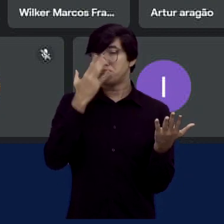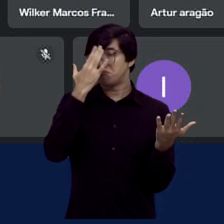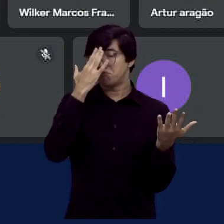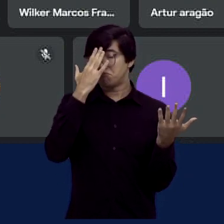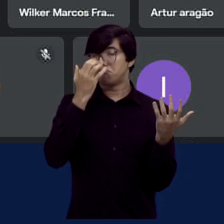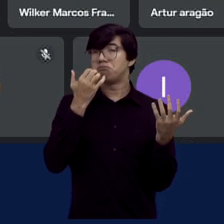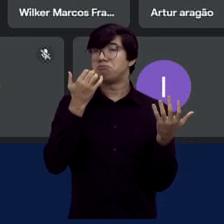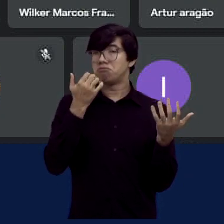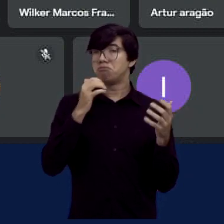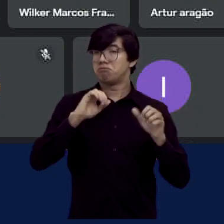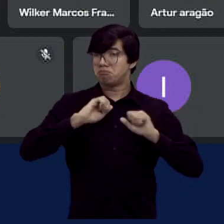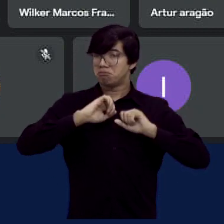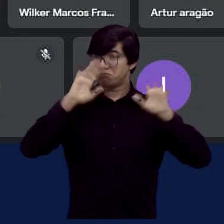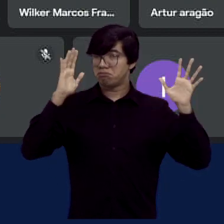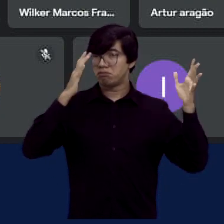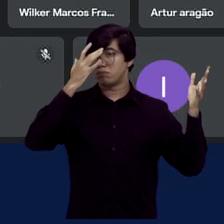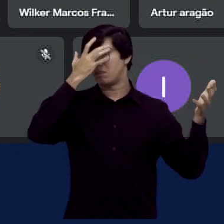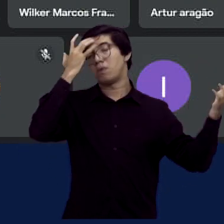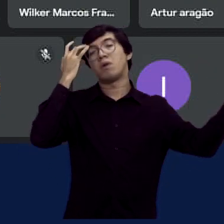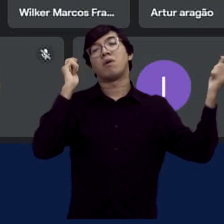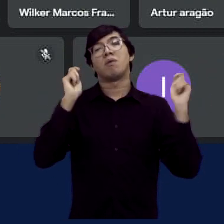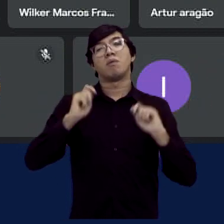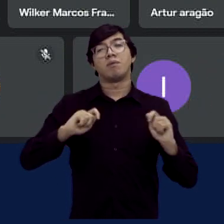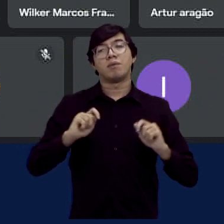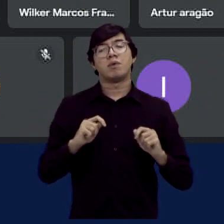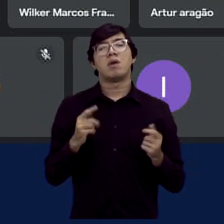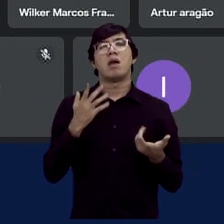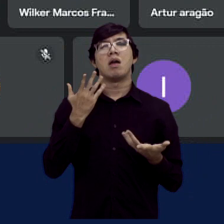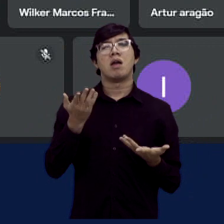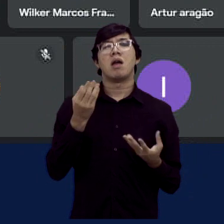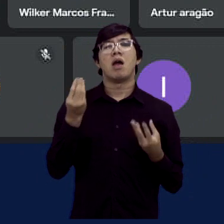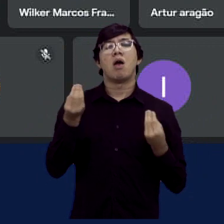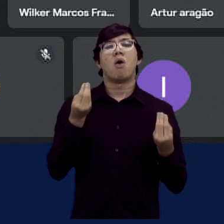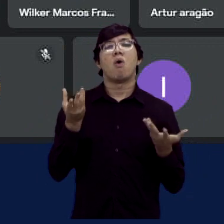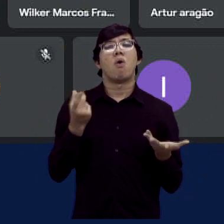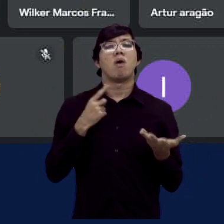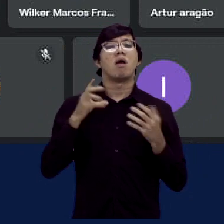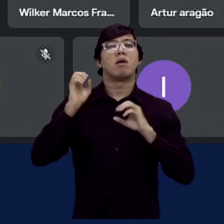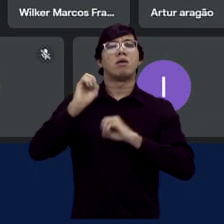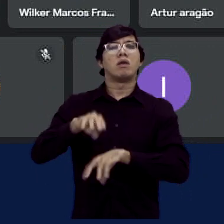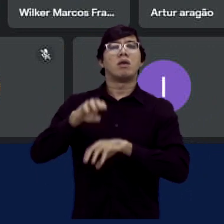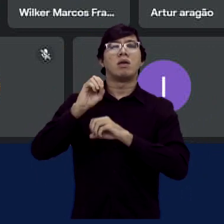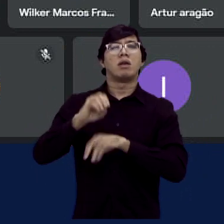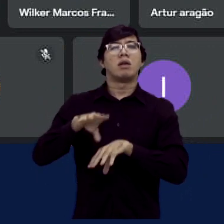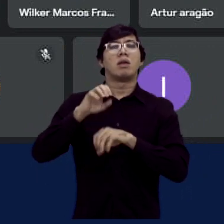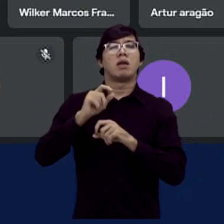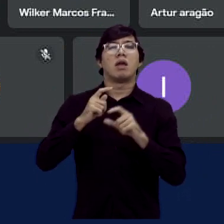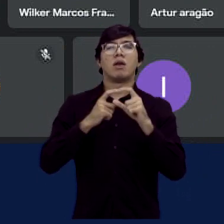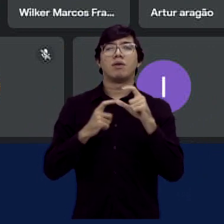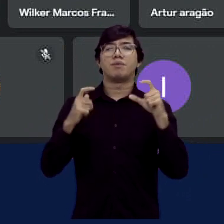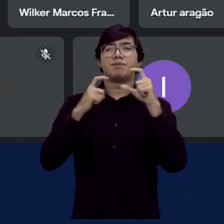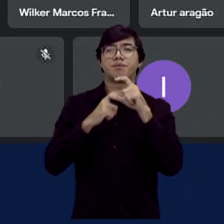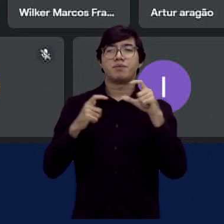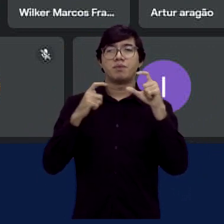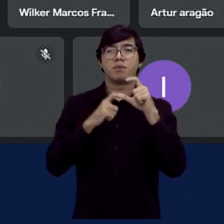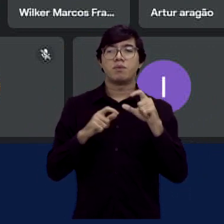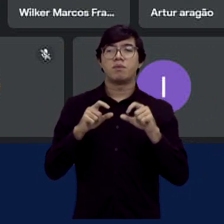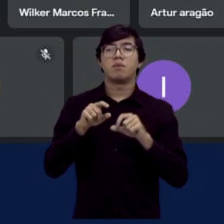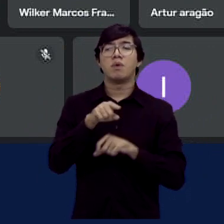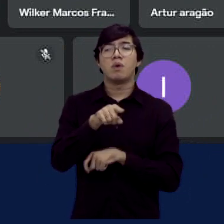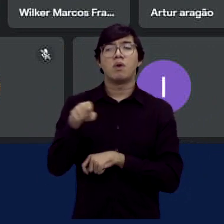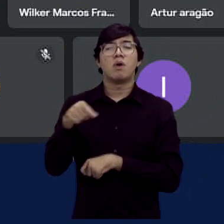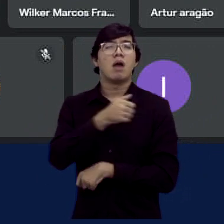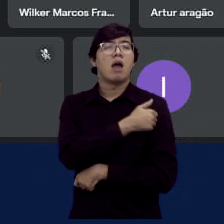é? Como que eu vou utilizar minhas histórias em quadrinhos em sala de aula? Como que eu vou levar isso para os meus